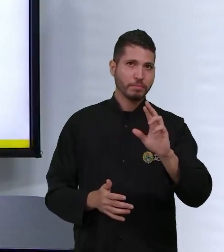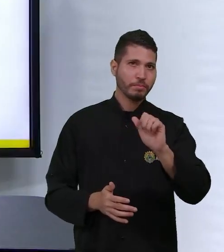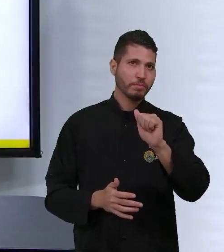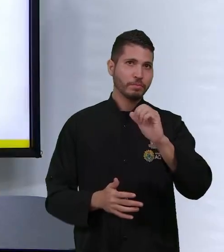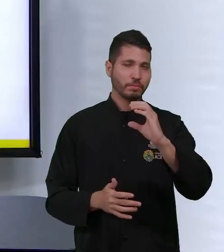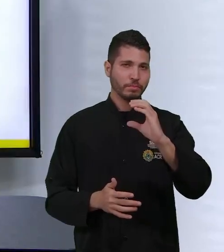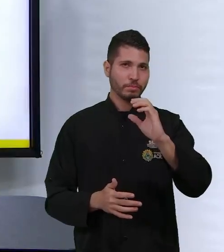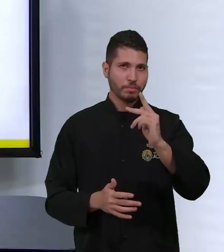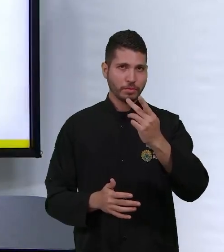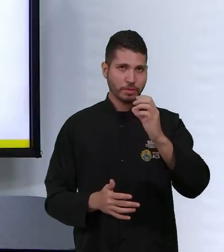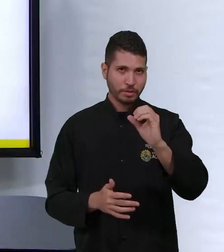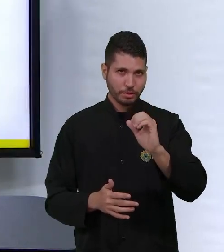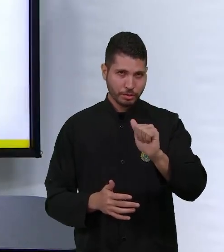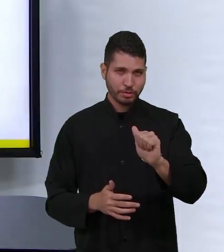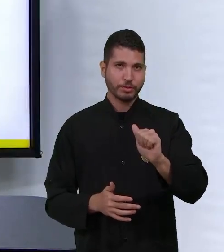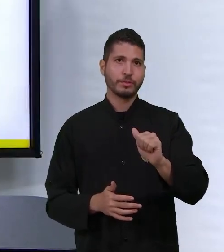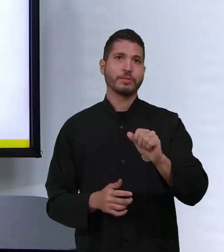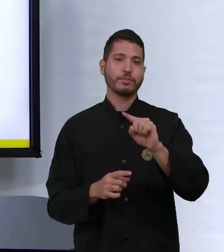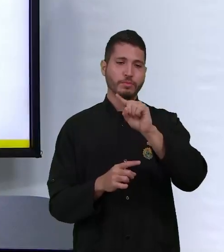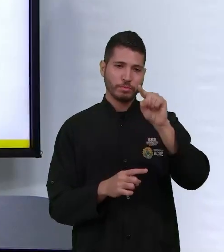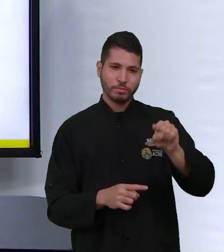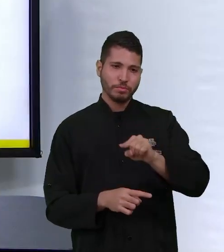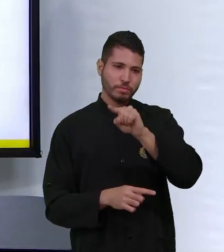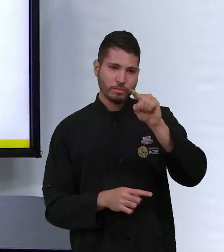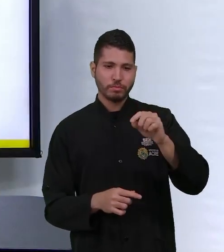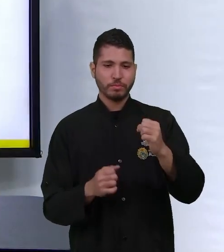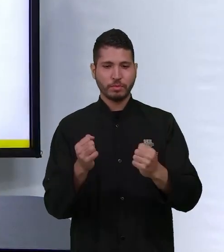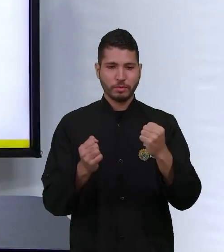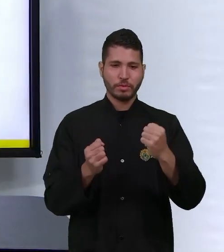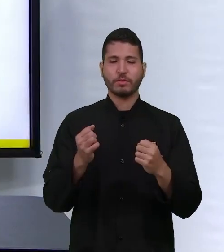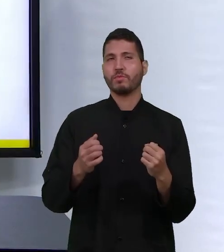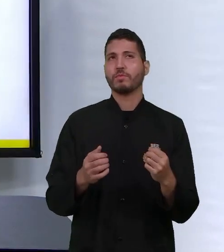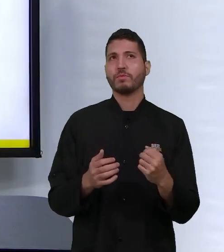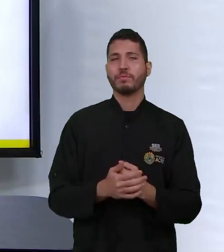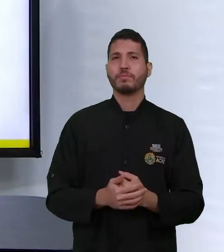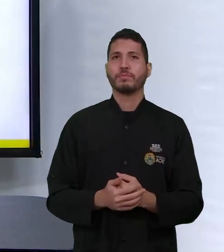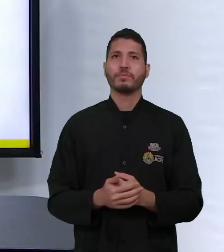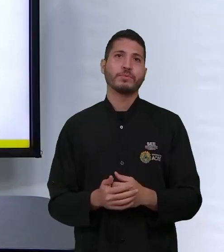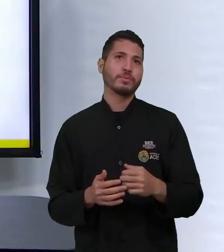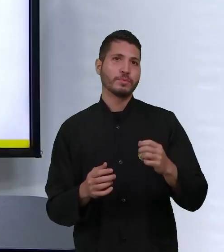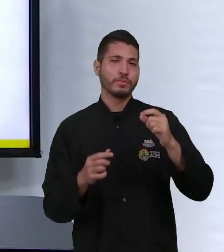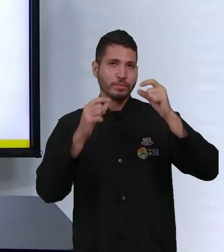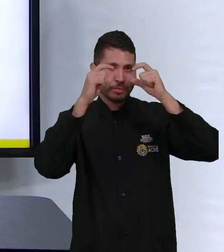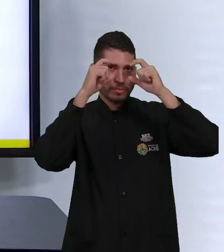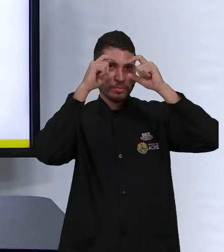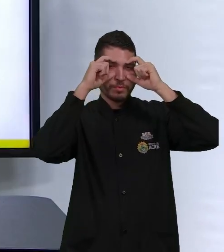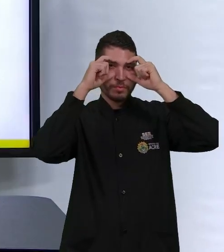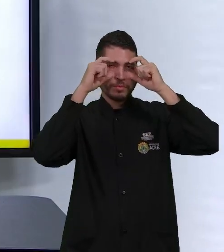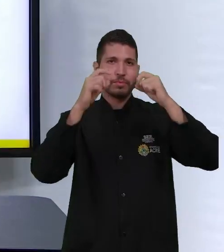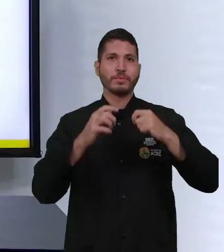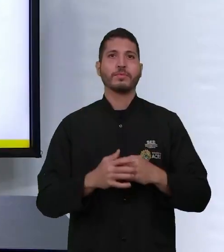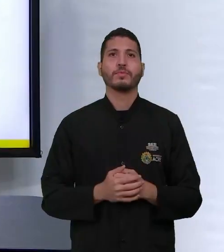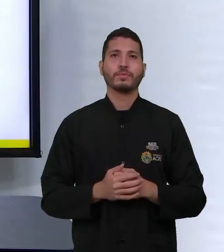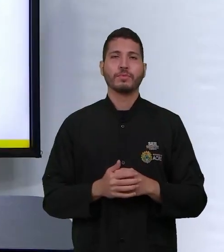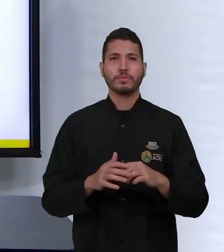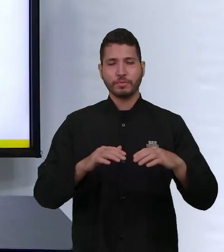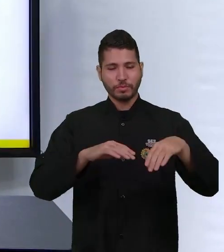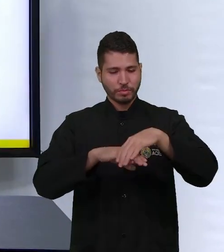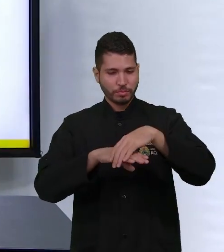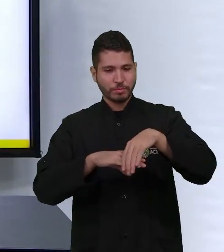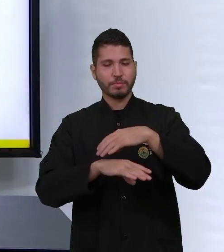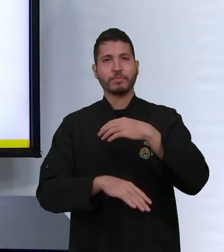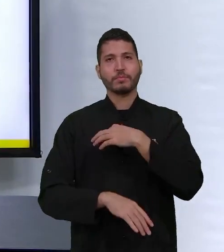do uso do dia a dia, qualquer coisa, a armação do seu óculos, um chiclete, o nosso sapato, a